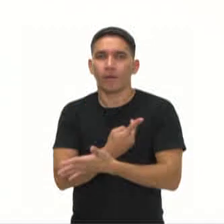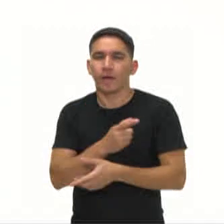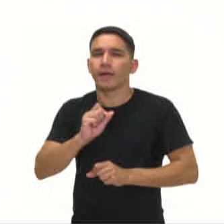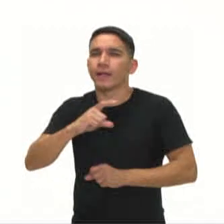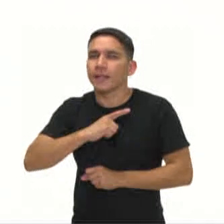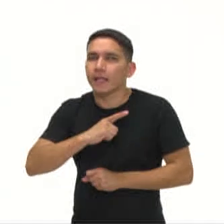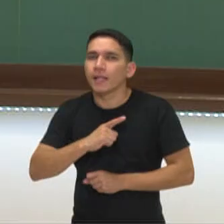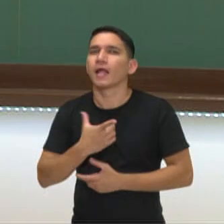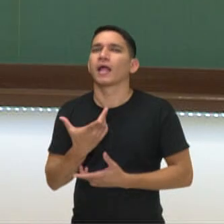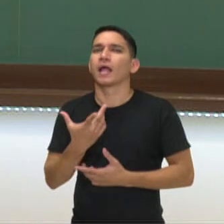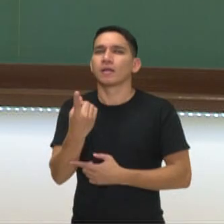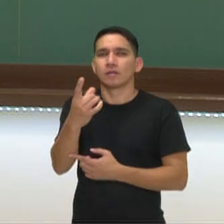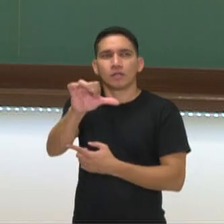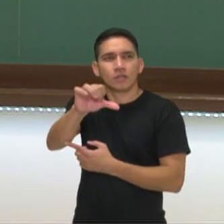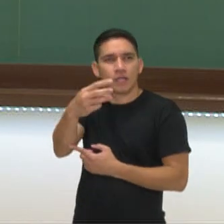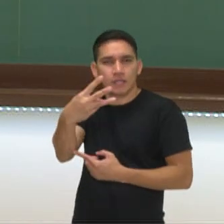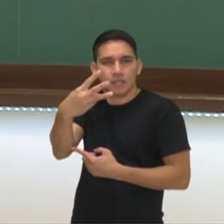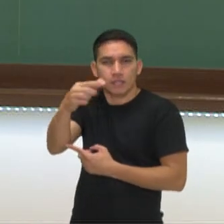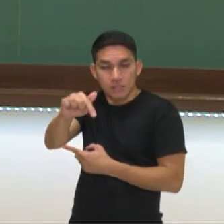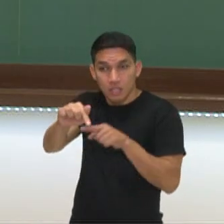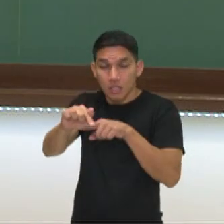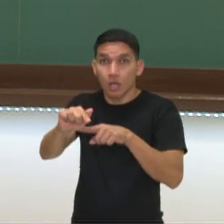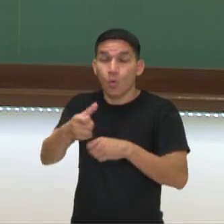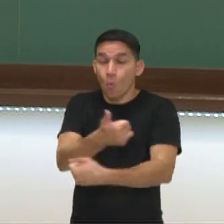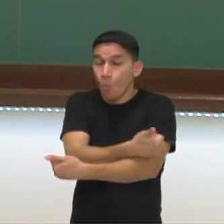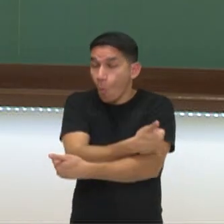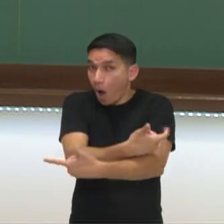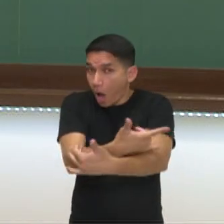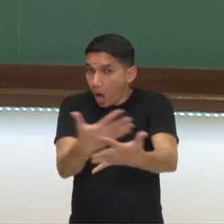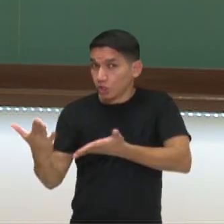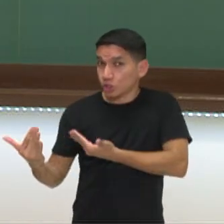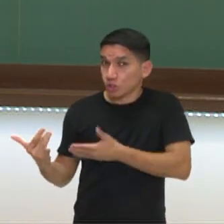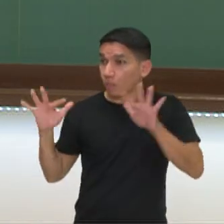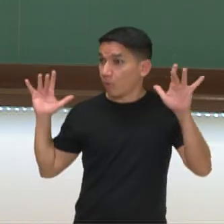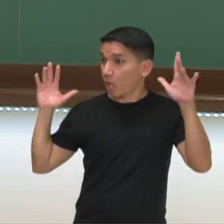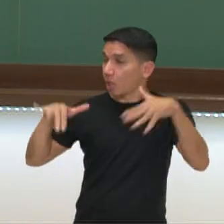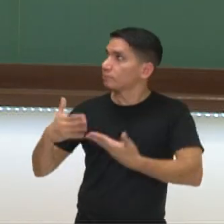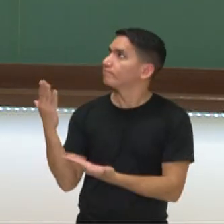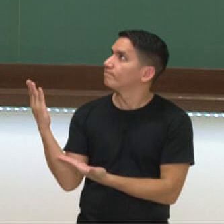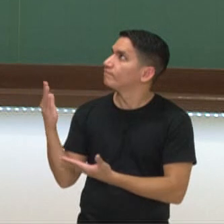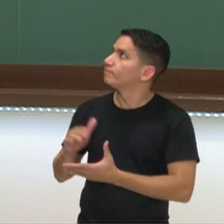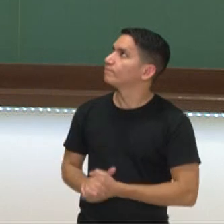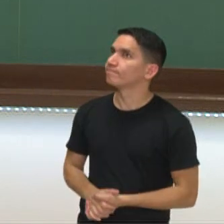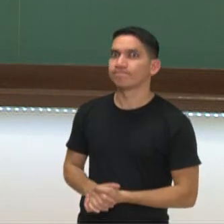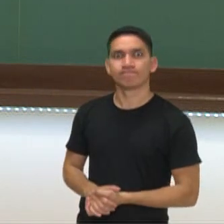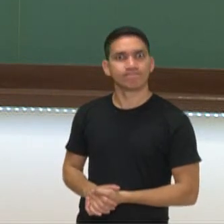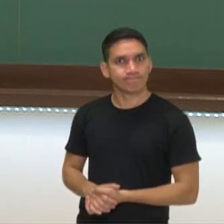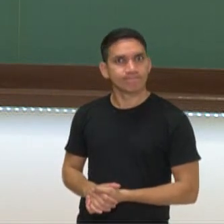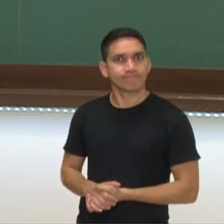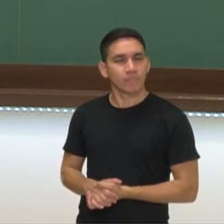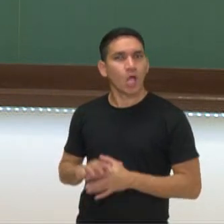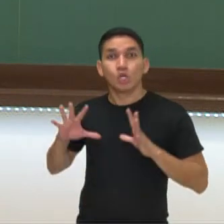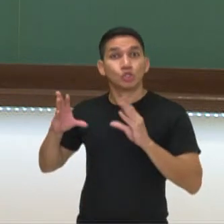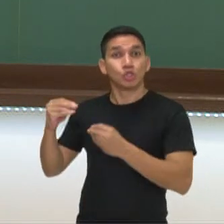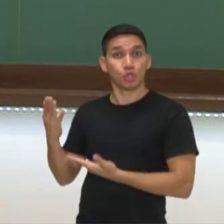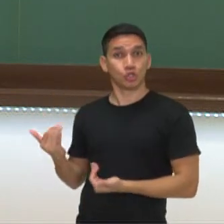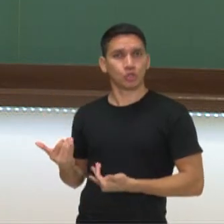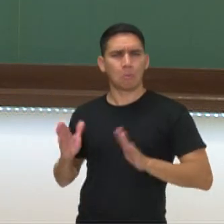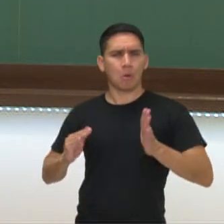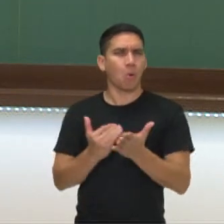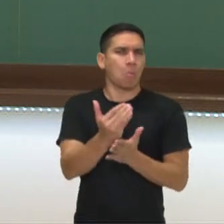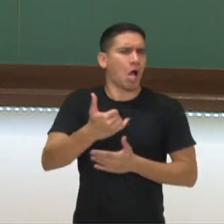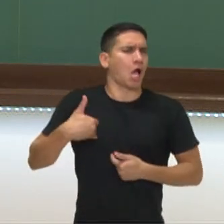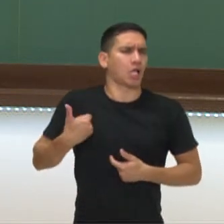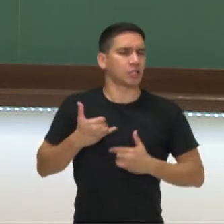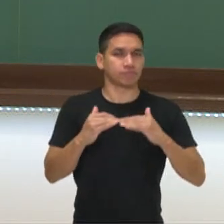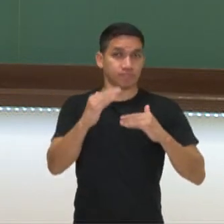de Berlim, e você percebe nessa imagem quantos jovens reunidos. Quantos? Então, todos os jovens, a partir de certa idade,